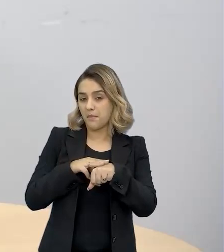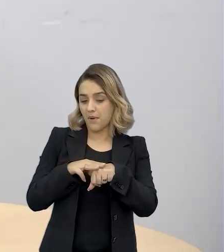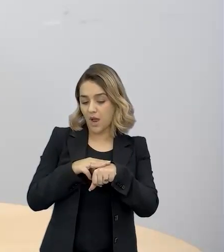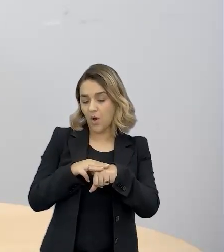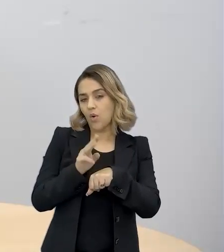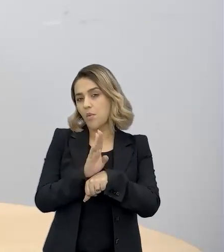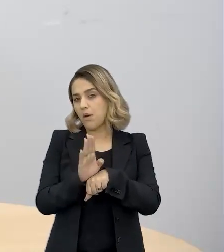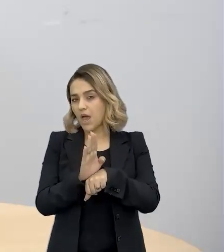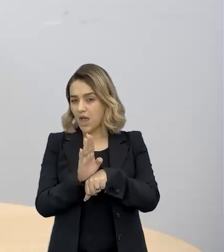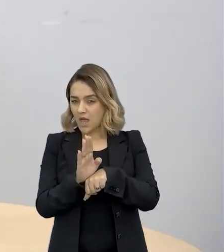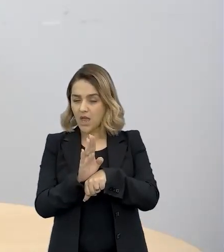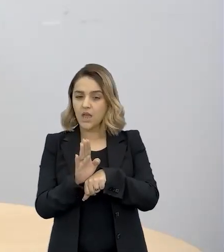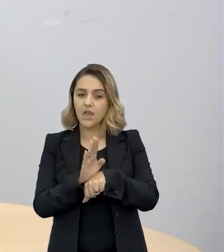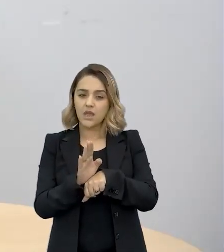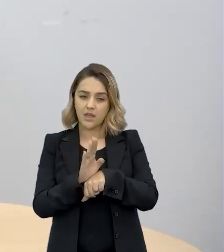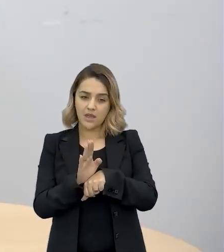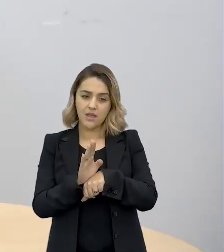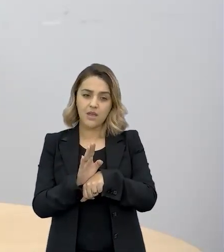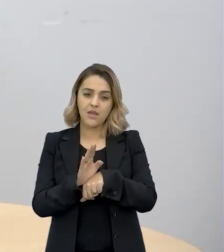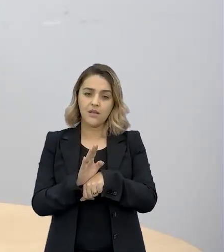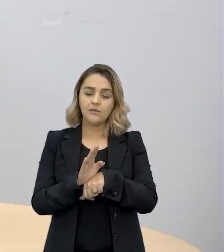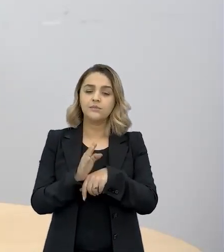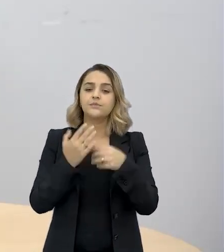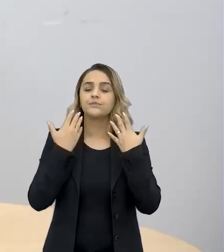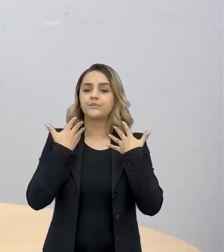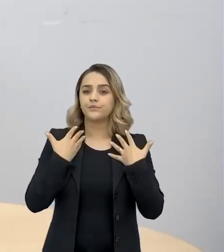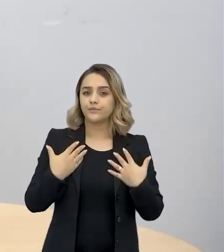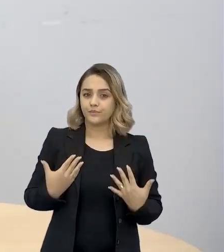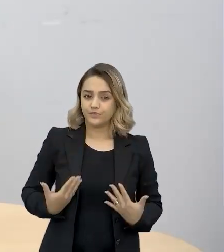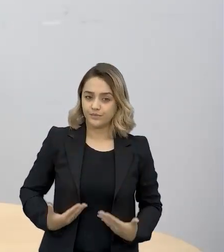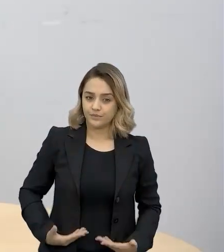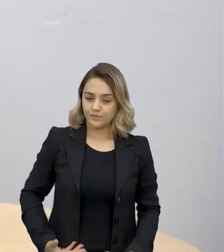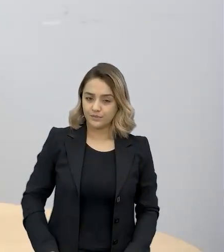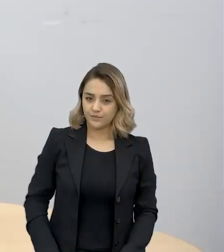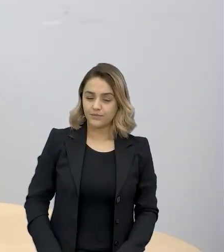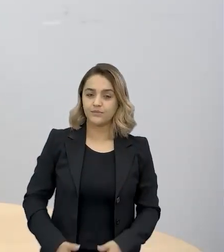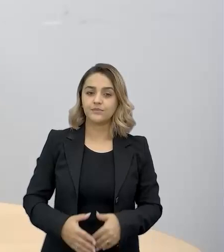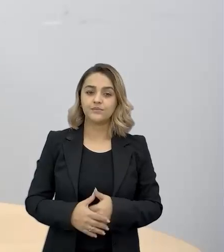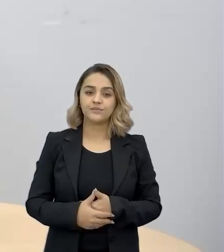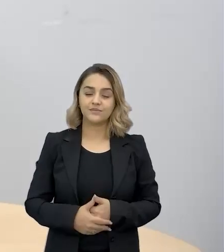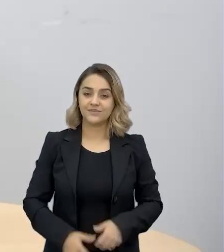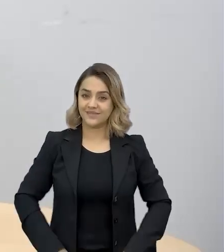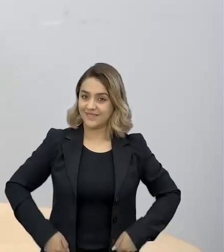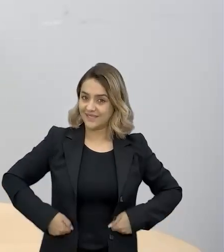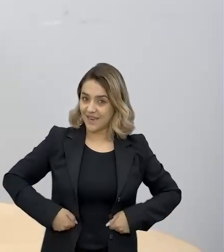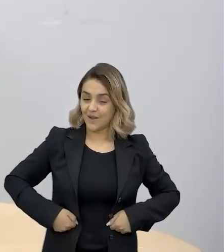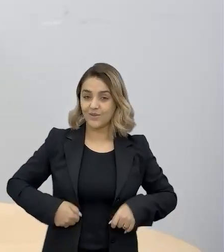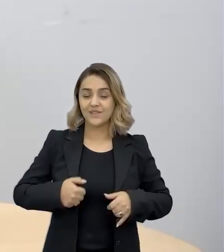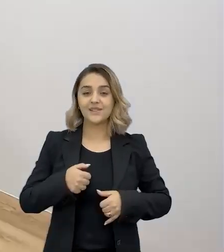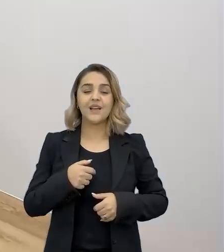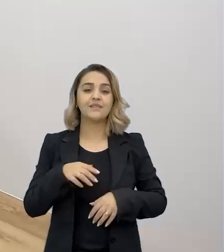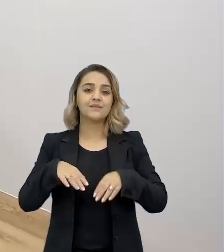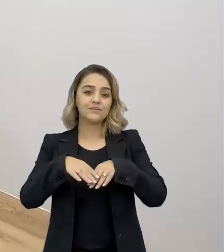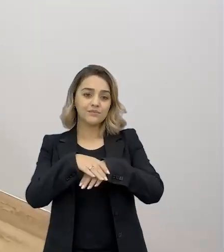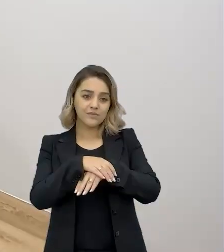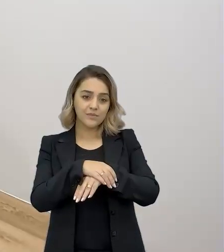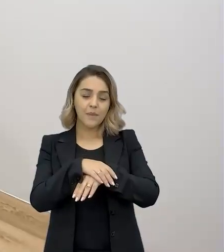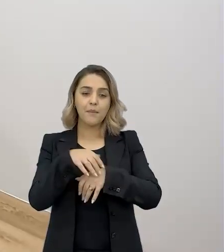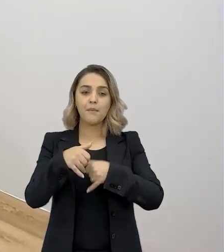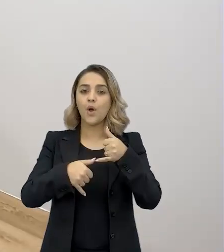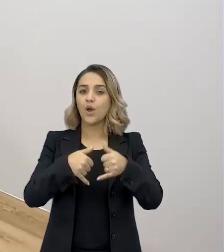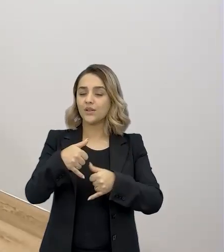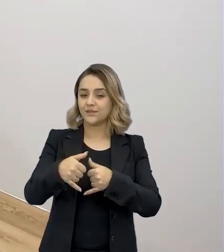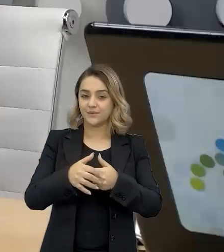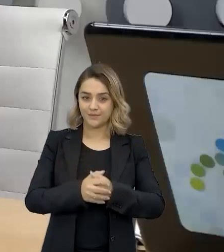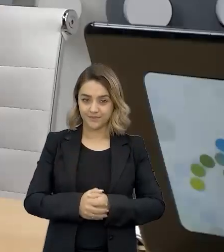de bege, né? Desde a parte superior até a calça e botas. Então vamos lá começar a